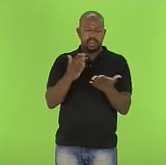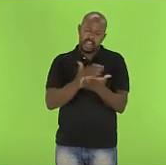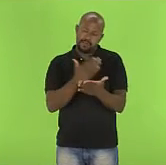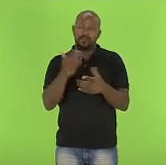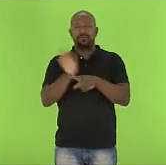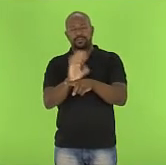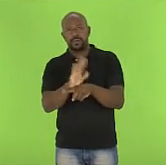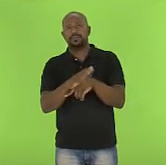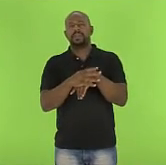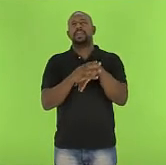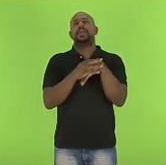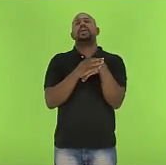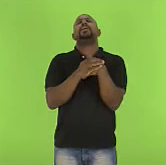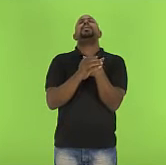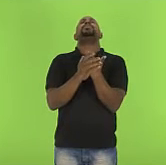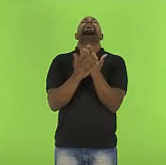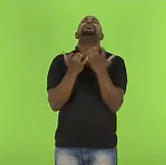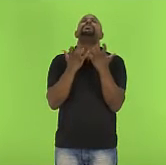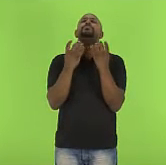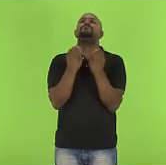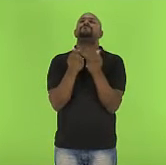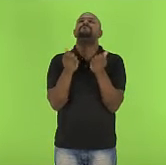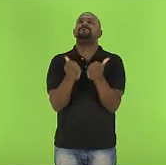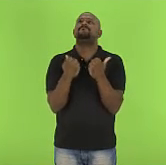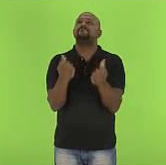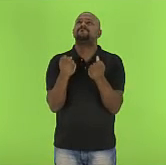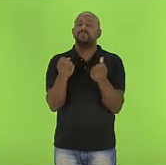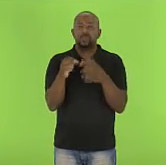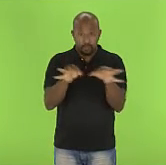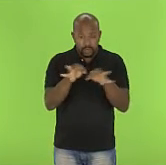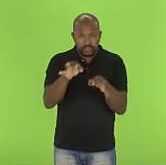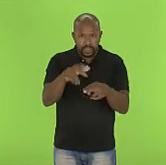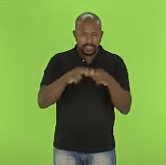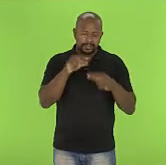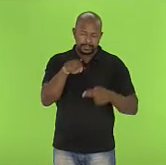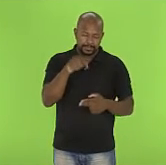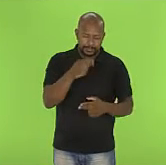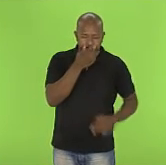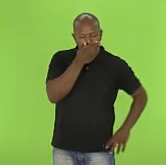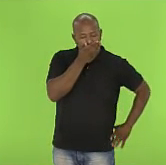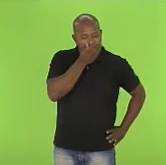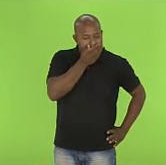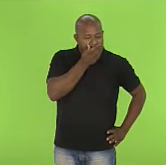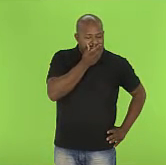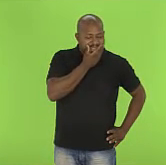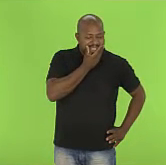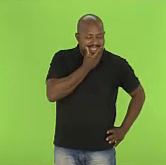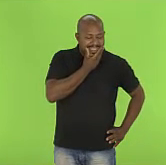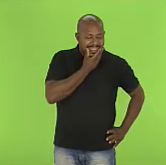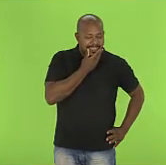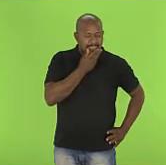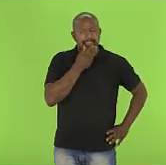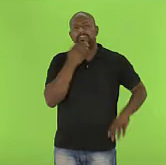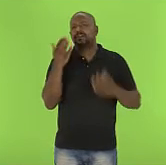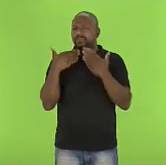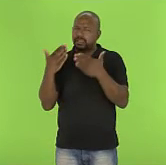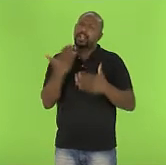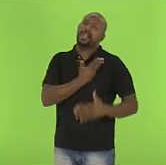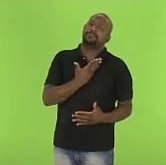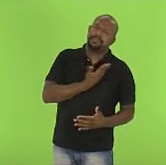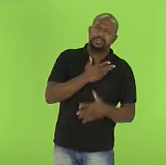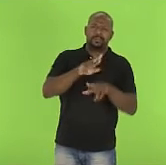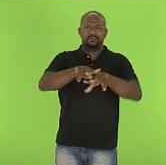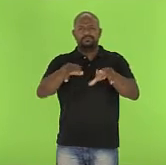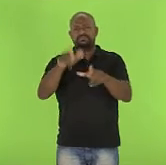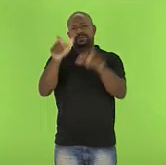livro e desse filme, eu quis muito desenvolver um projeto a partir disso. E conversando com